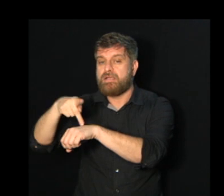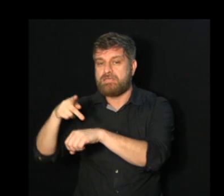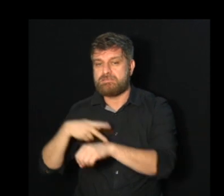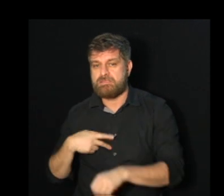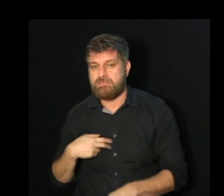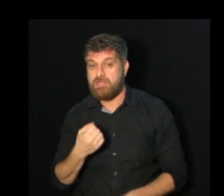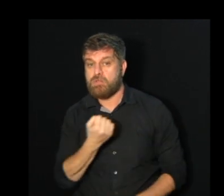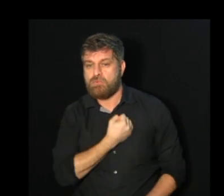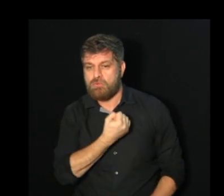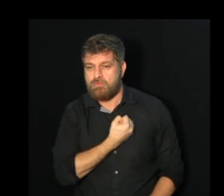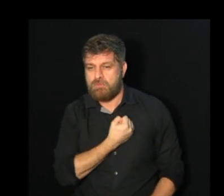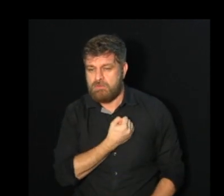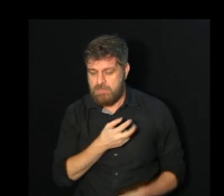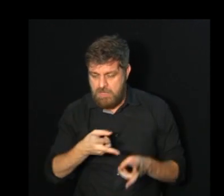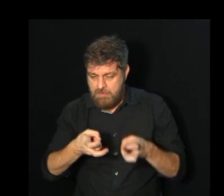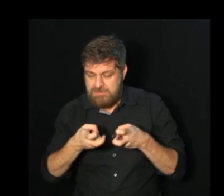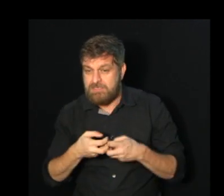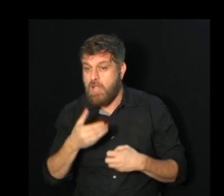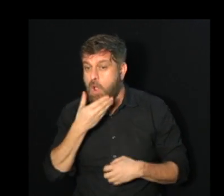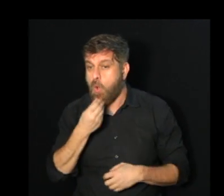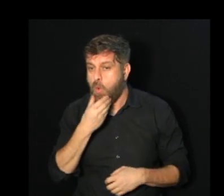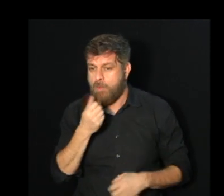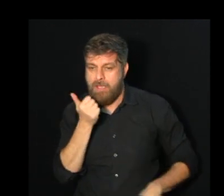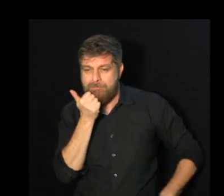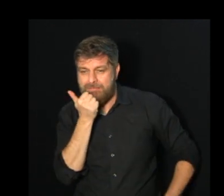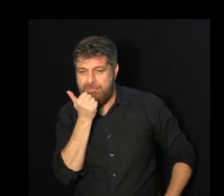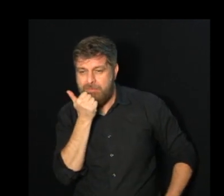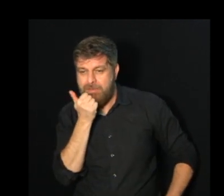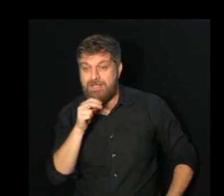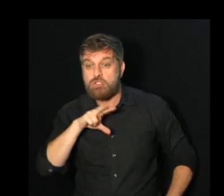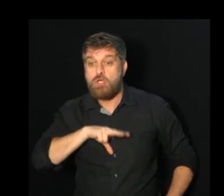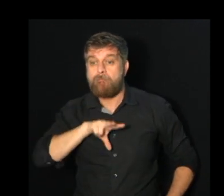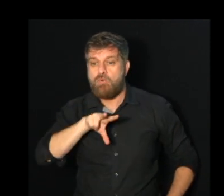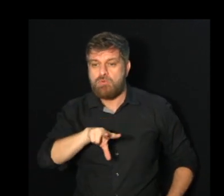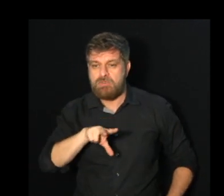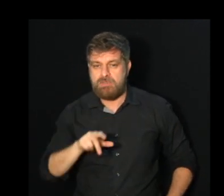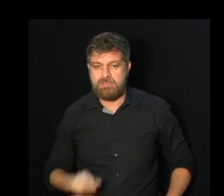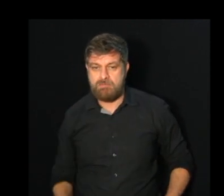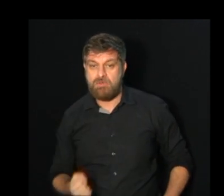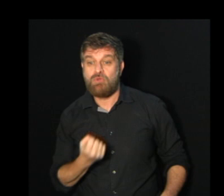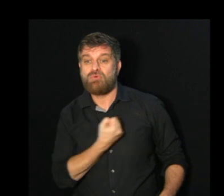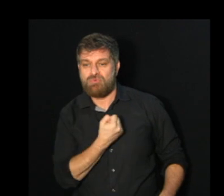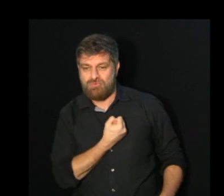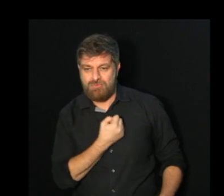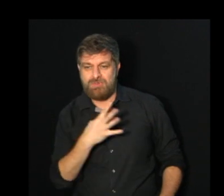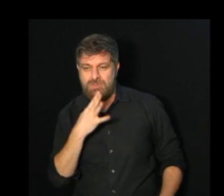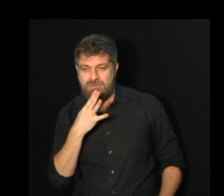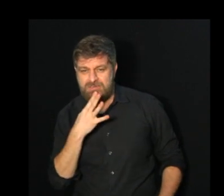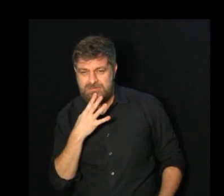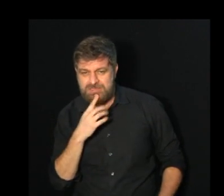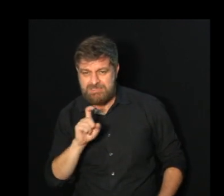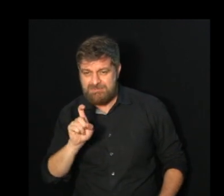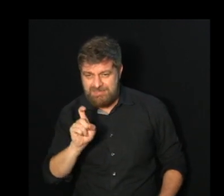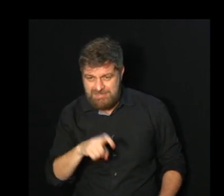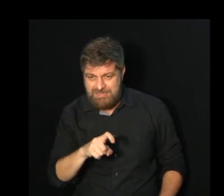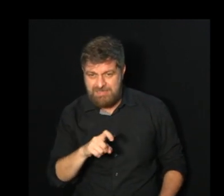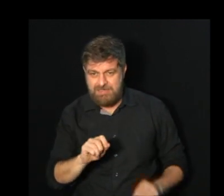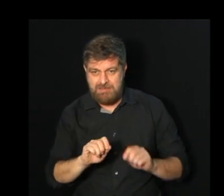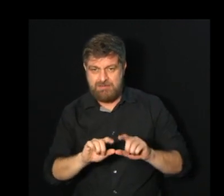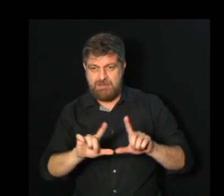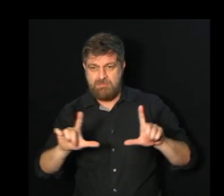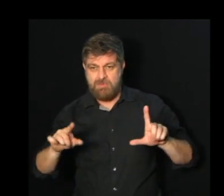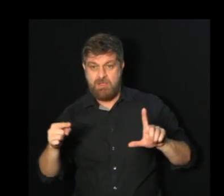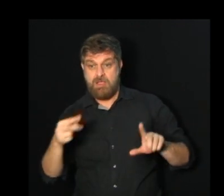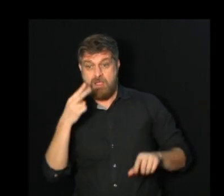Eu estou vendo que entrou um radioamador português porque eu sei que CT2 é Portugal. Aí se eu clicar ali,